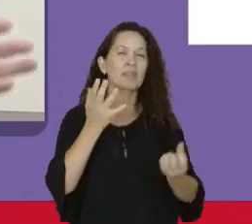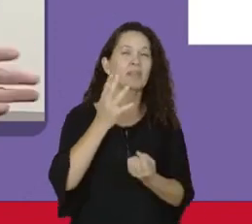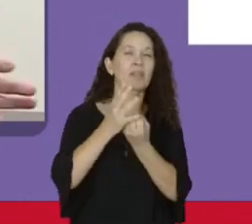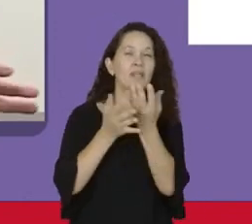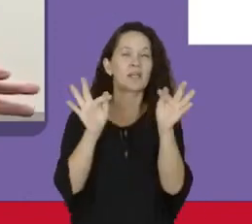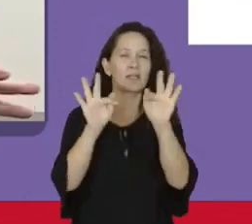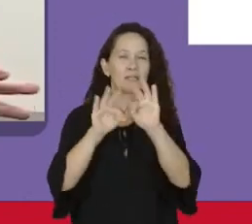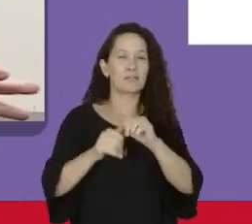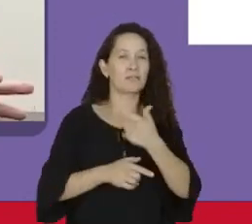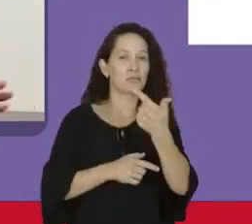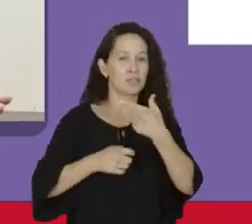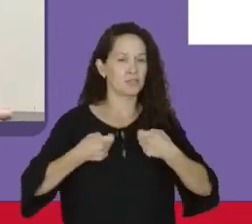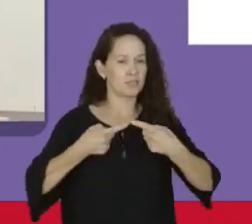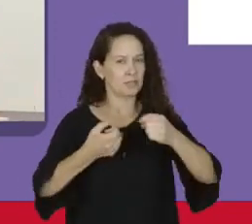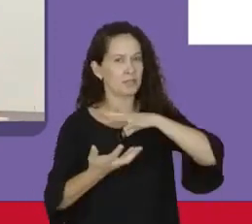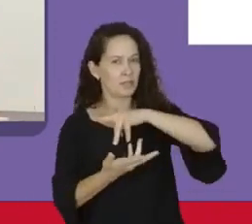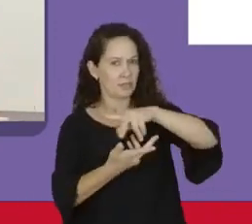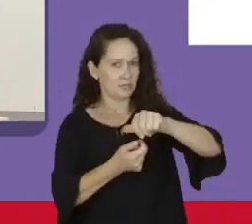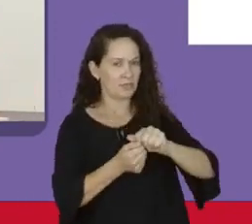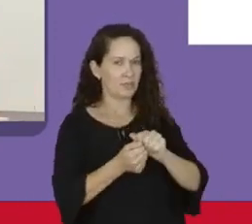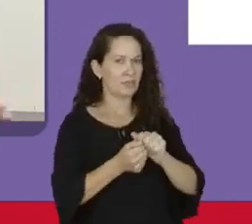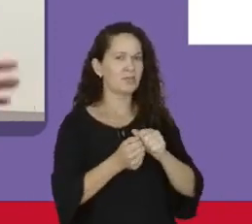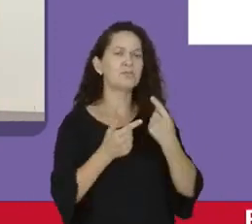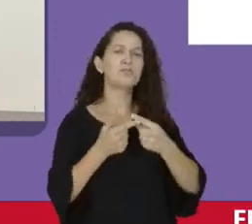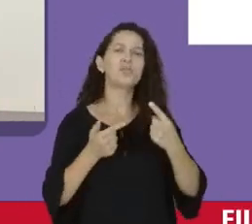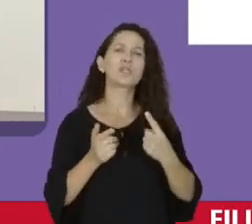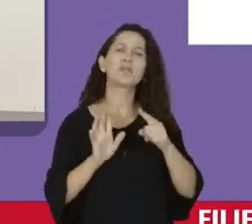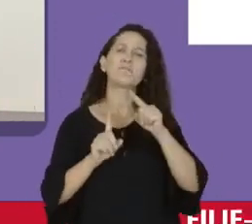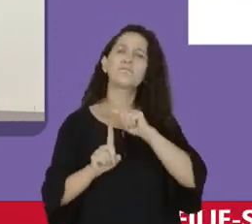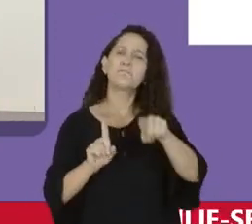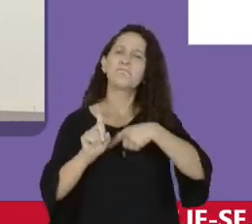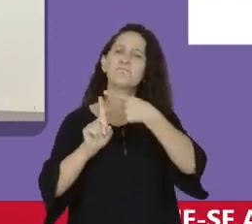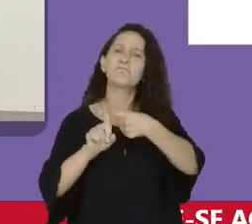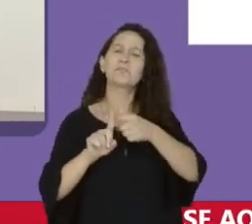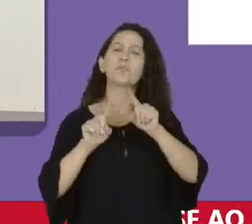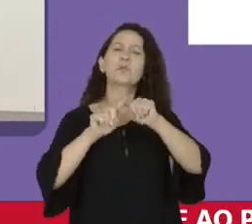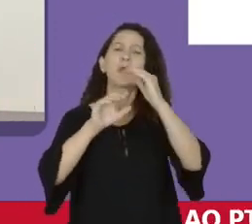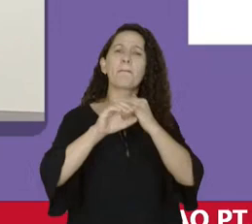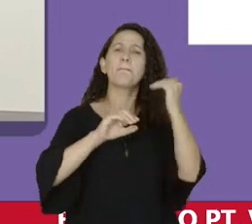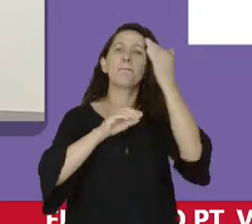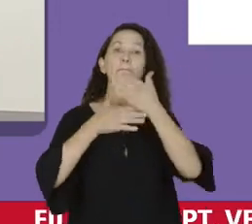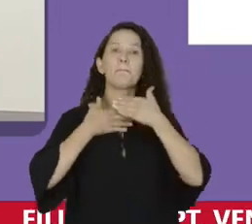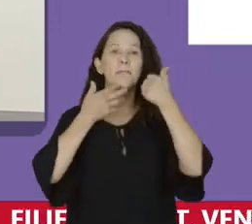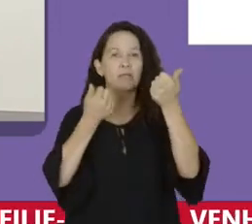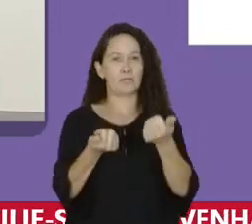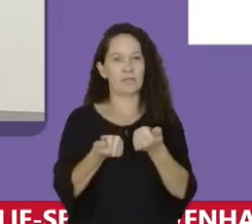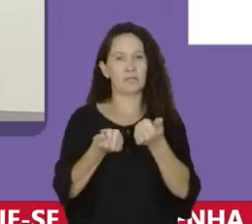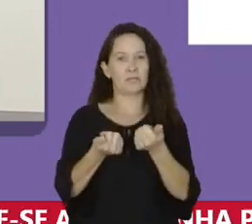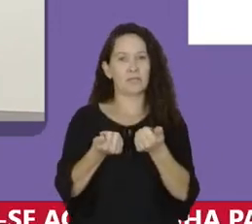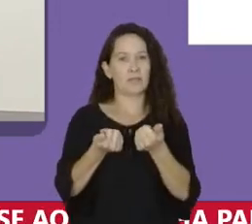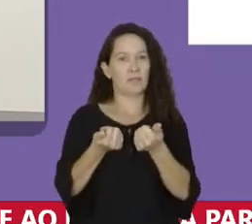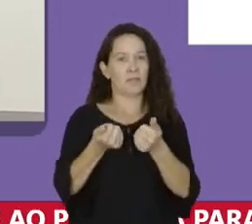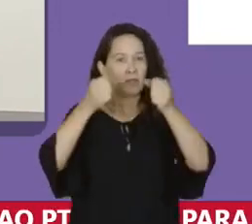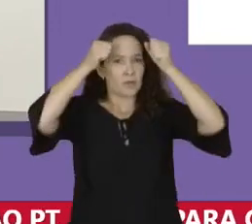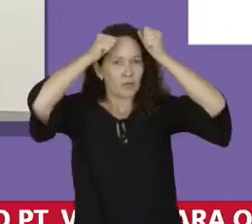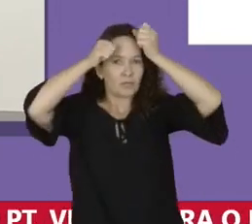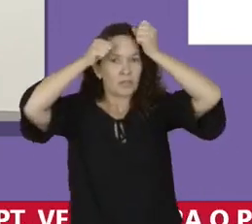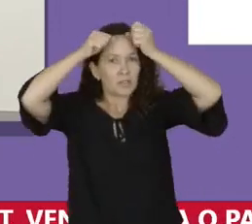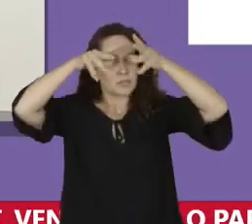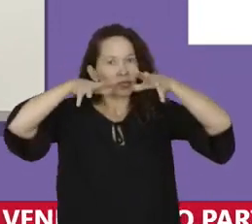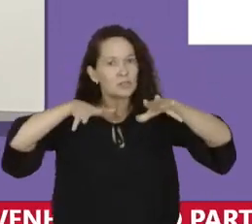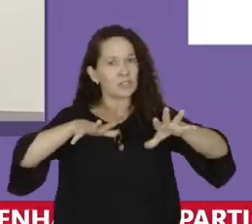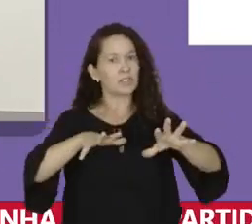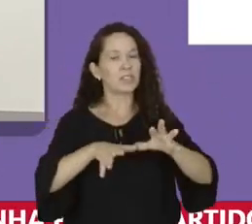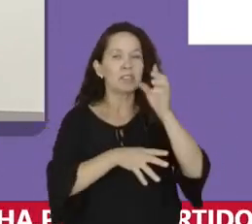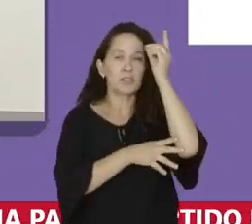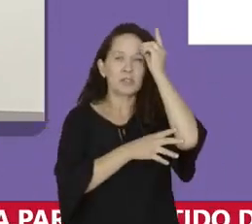no final da Segunda Guerra Mundial, o que ele reafirma e o que ele supera? Então, é uma doutrina que